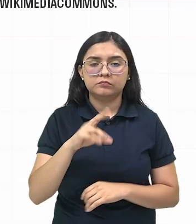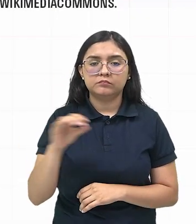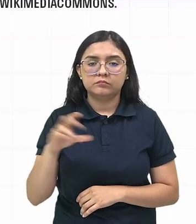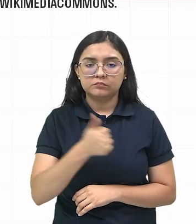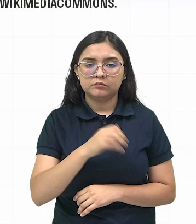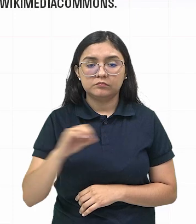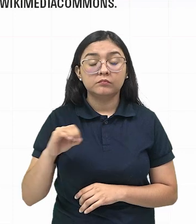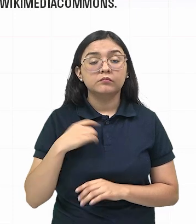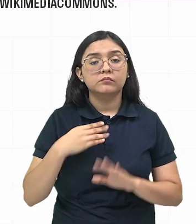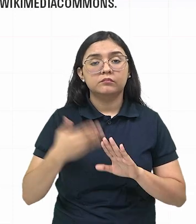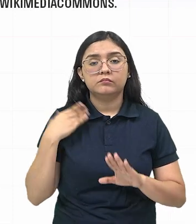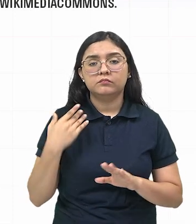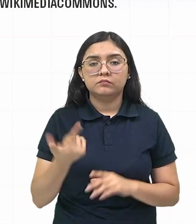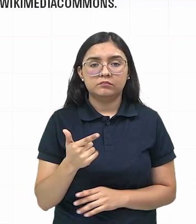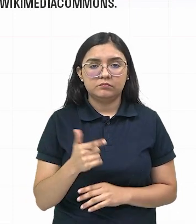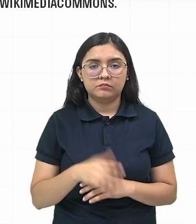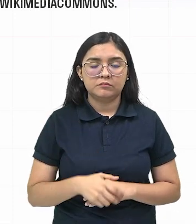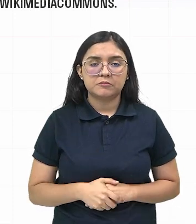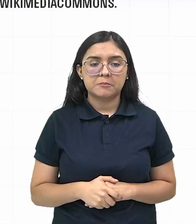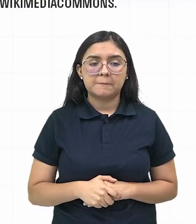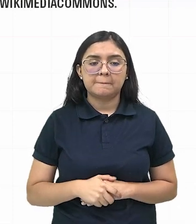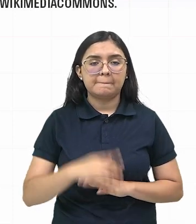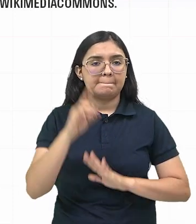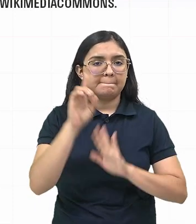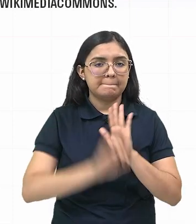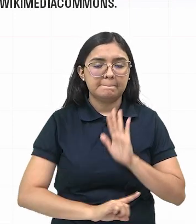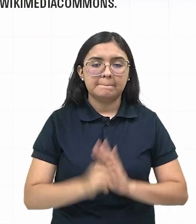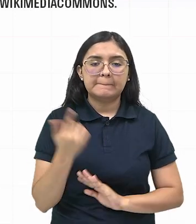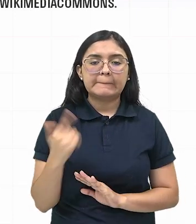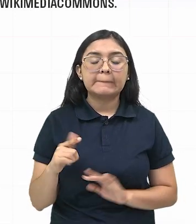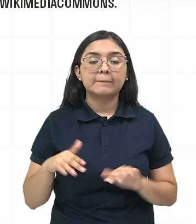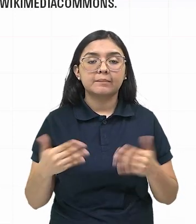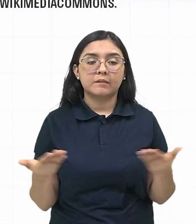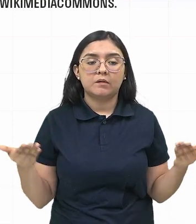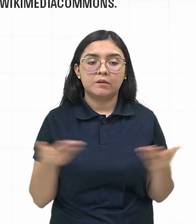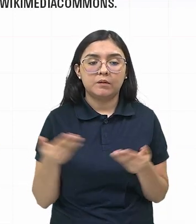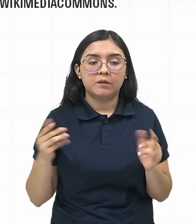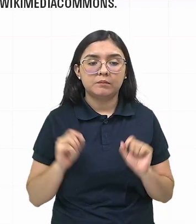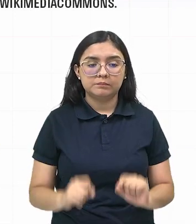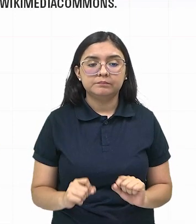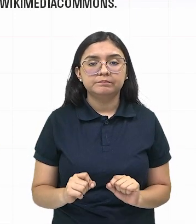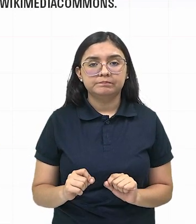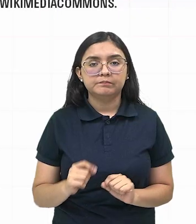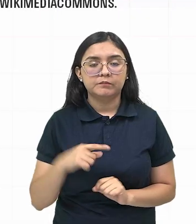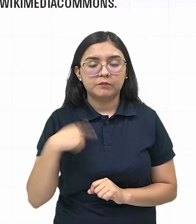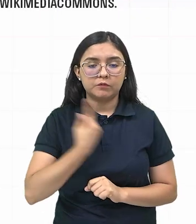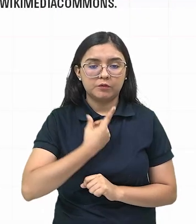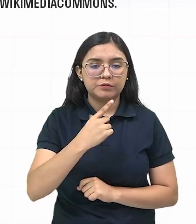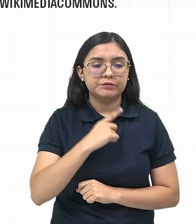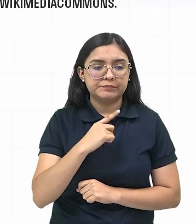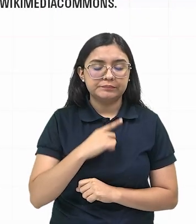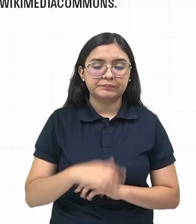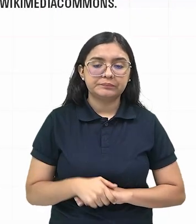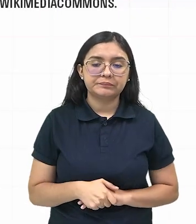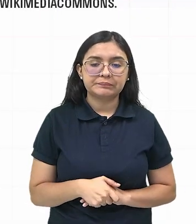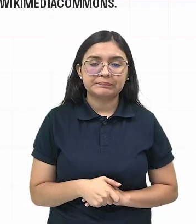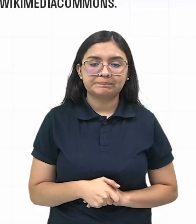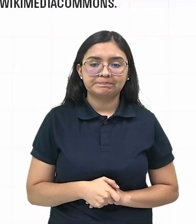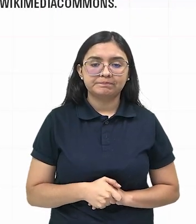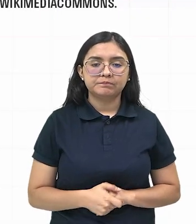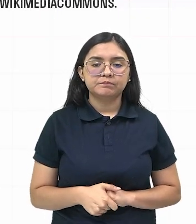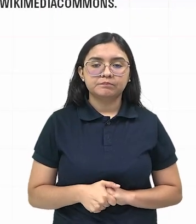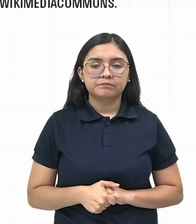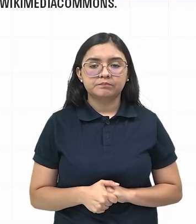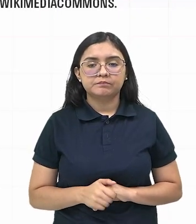100 anos atrás a gente não tinha direito, né? E isso agora, isso possui esse direito. Falando